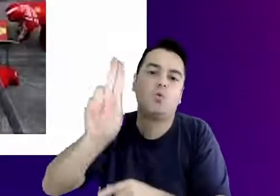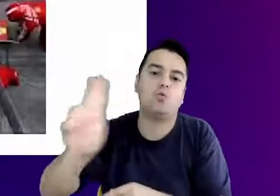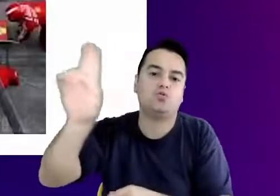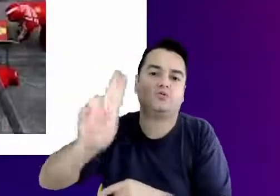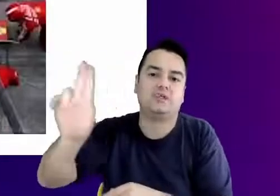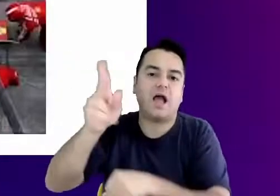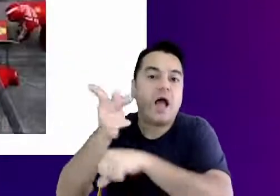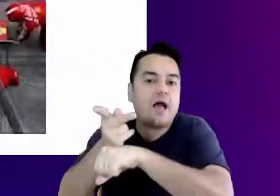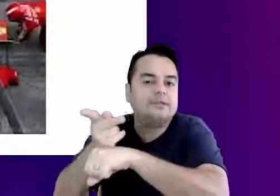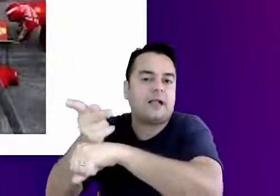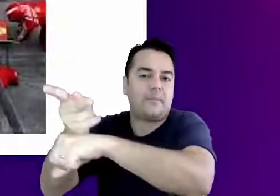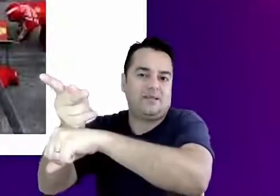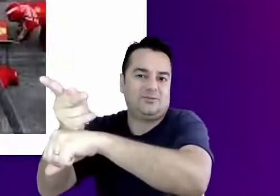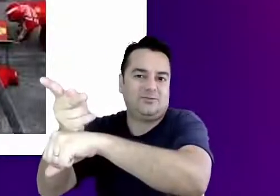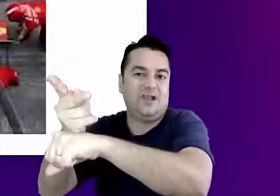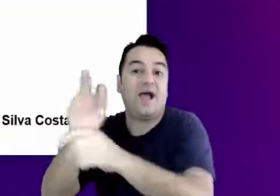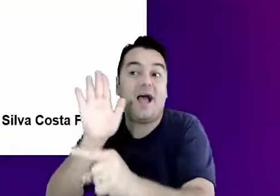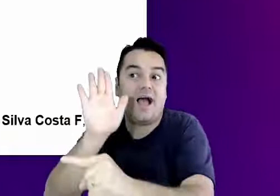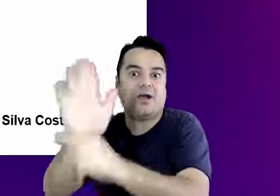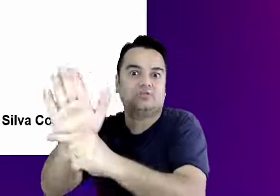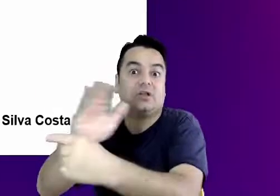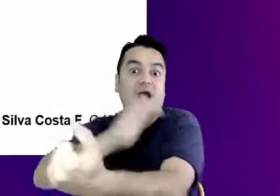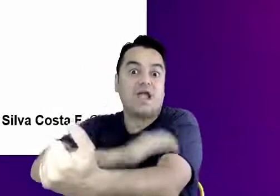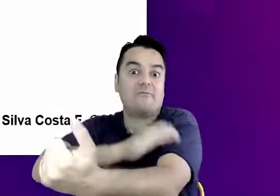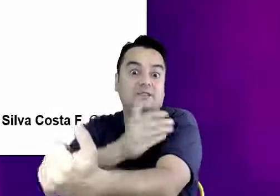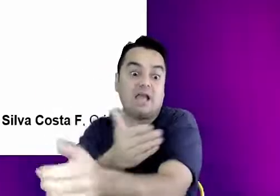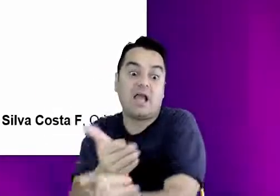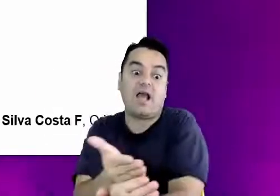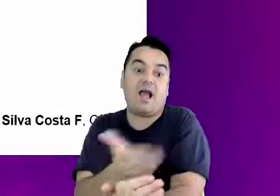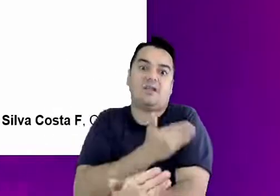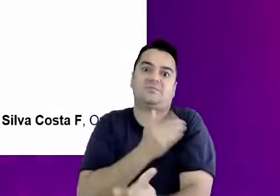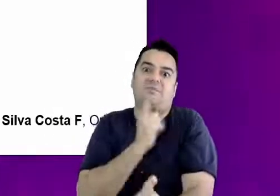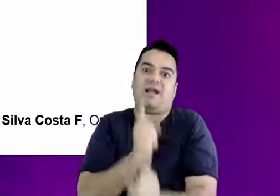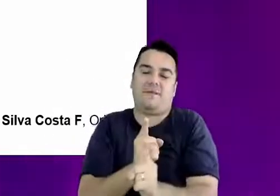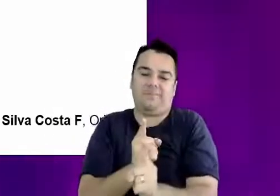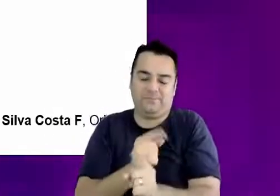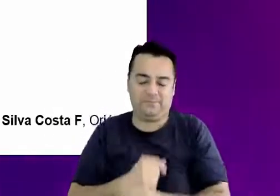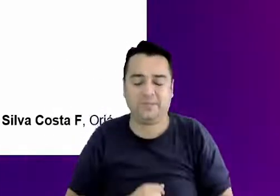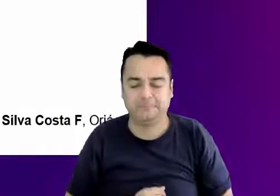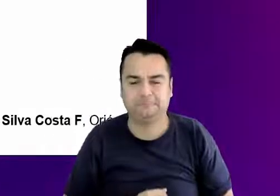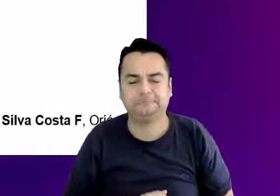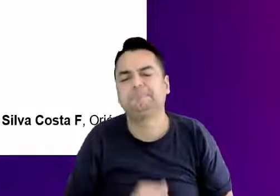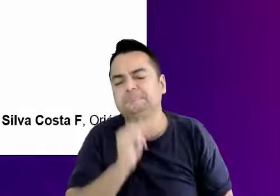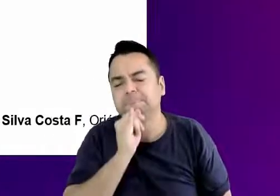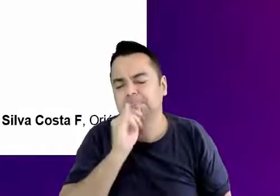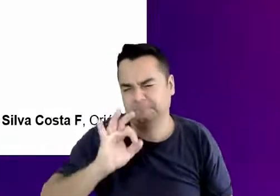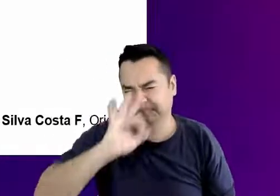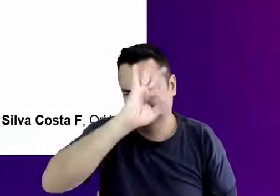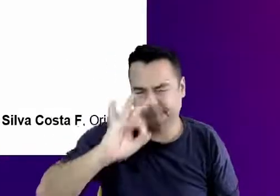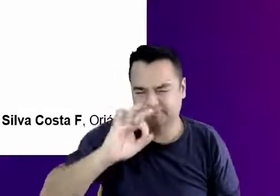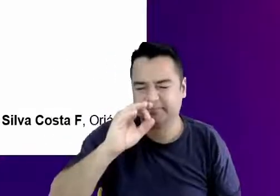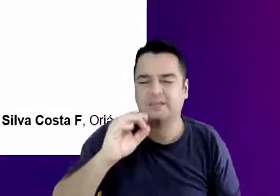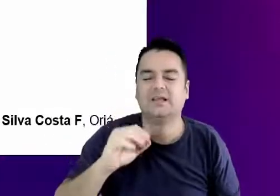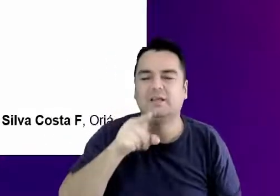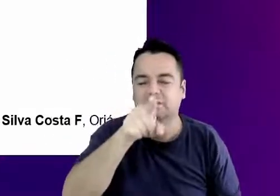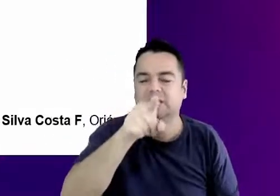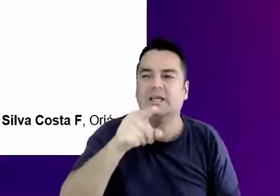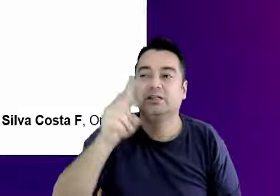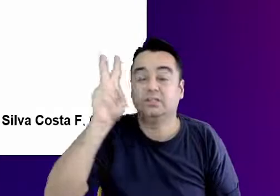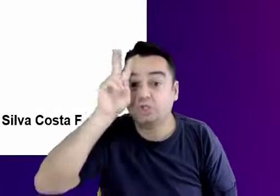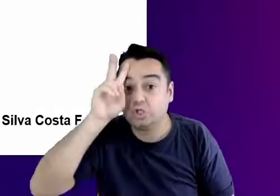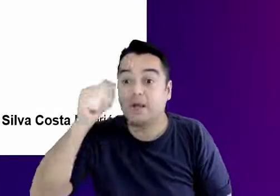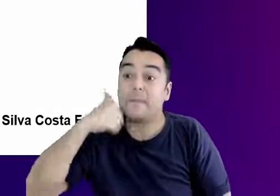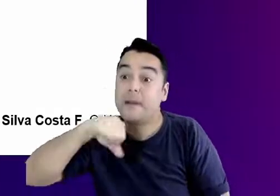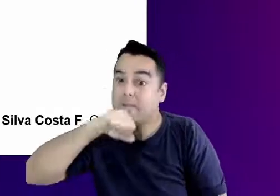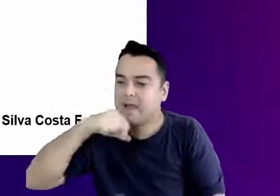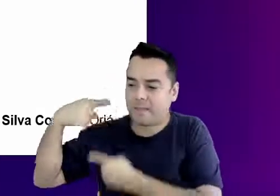ser realizado na América Latina. A taxa de detecção, por exemplo, se eu utilizar somente história materna e pressão arterial média,